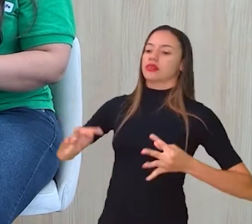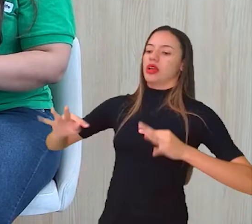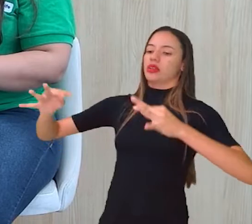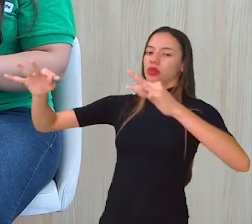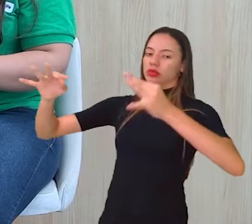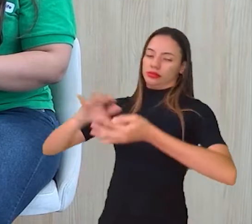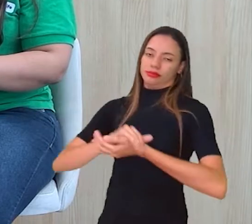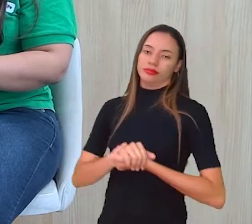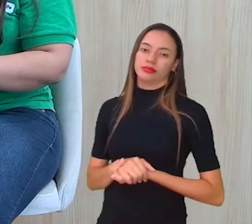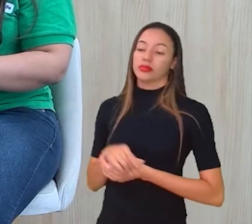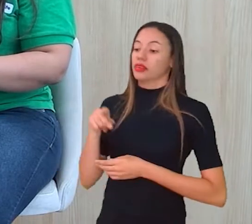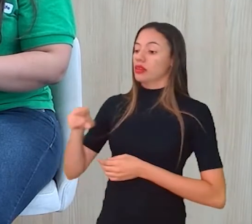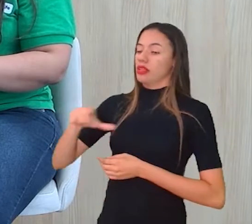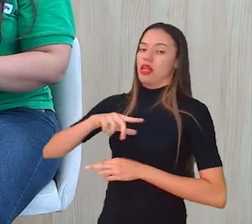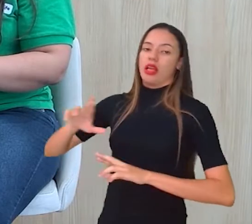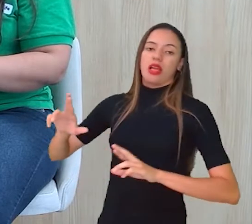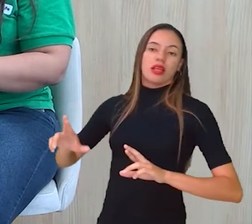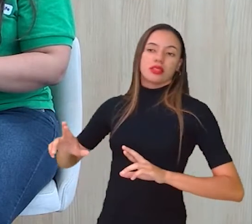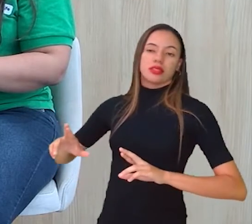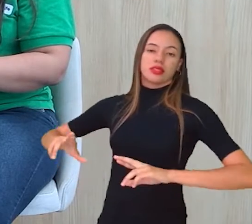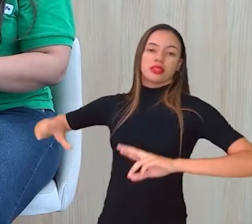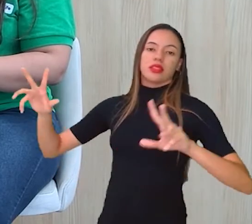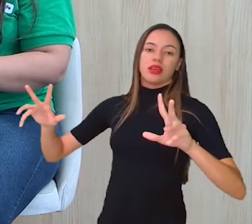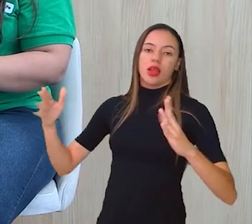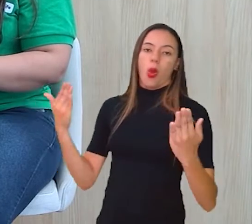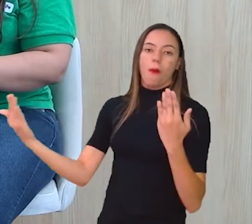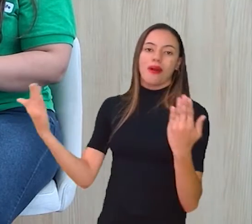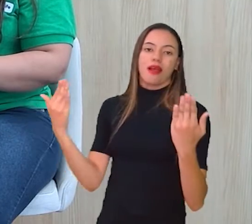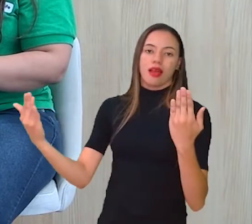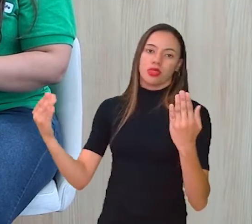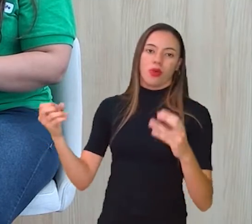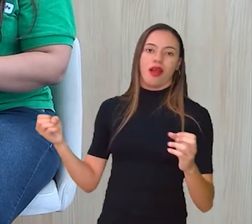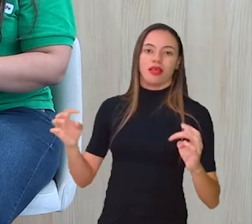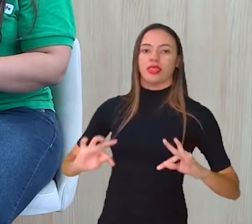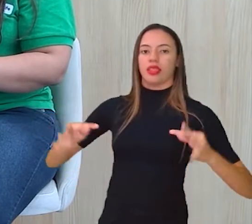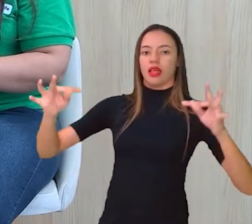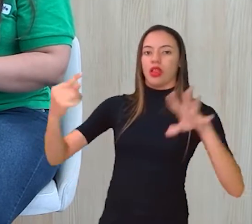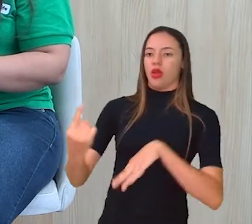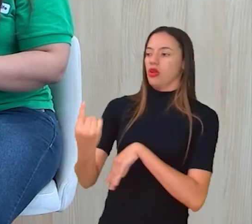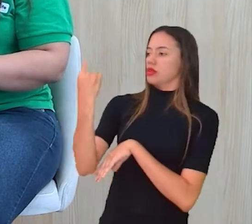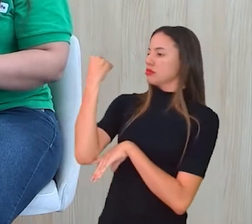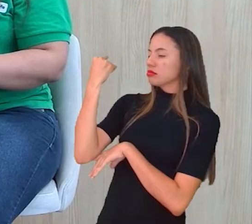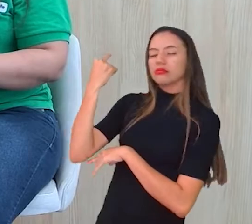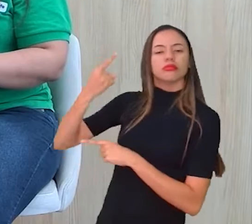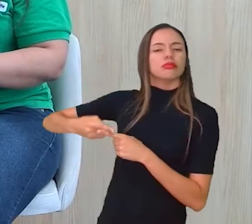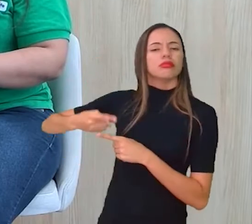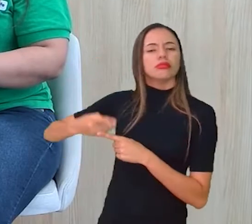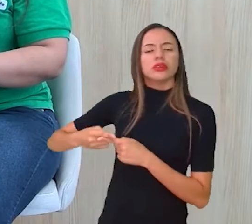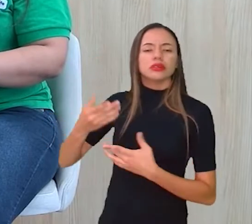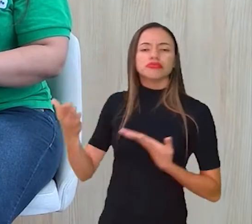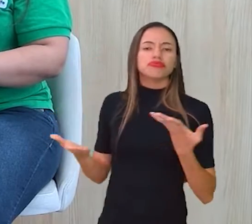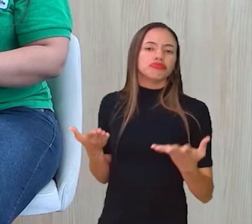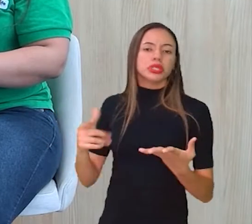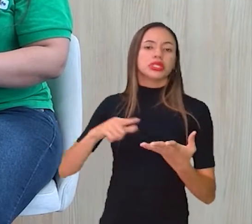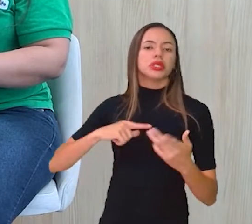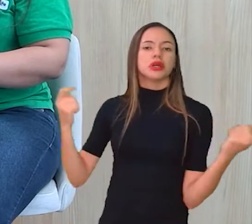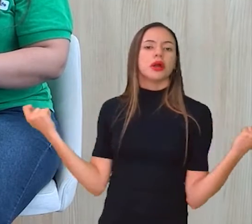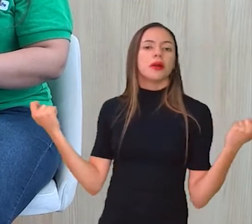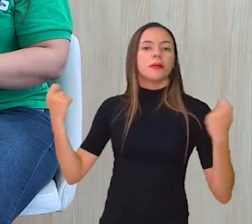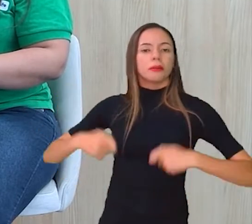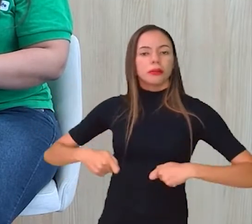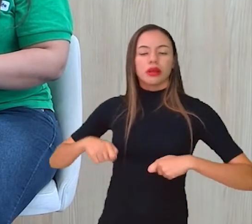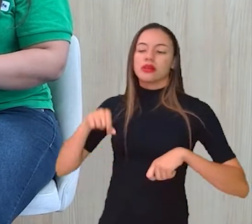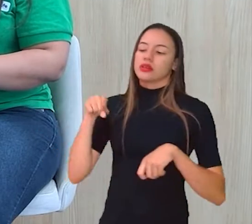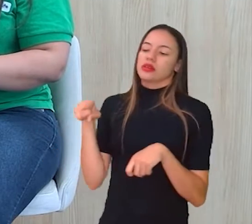tecnologias, elas têm um diferencial com relação às anteriores, simplesmente porque elas têm aí a questão da possibilidade de